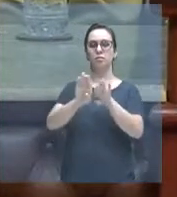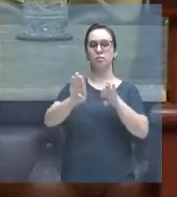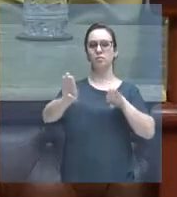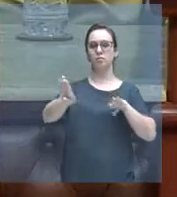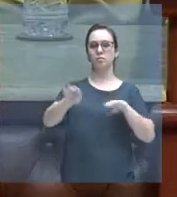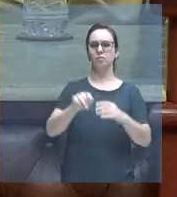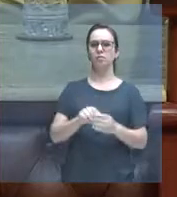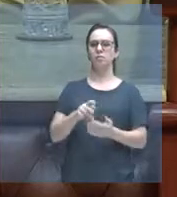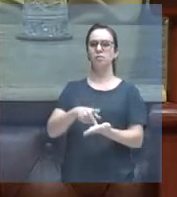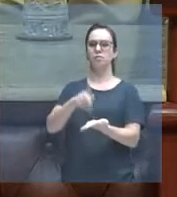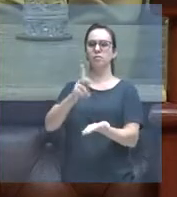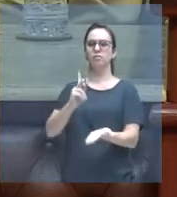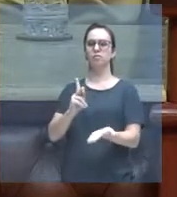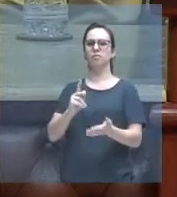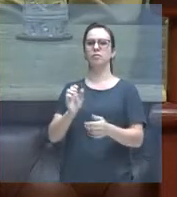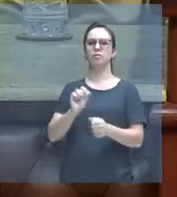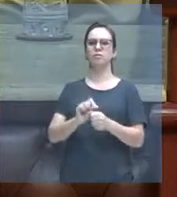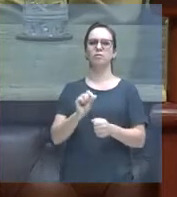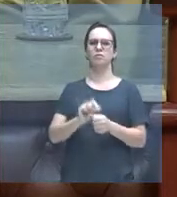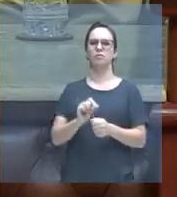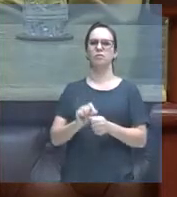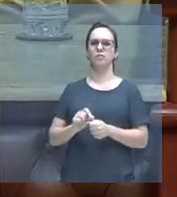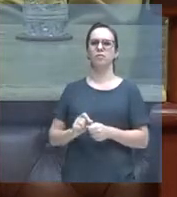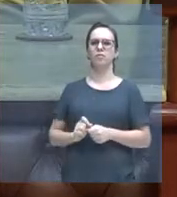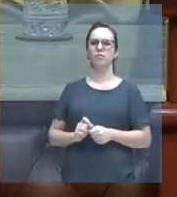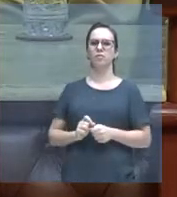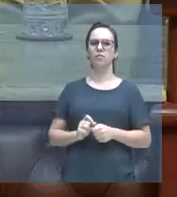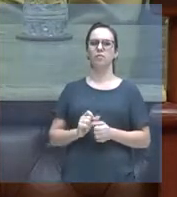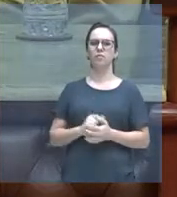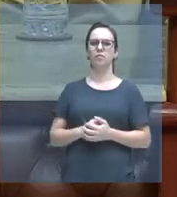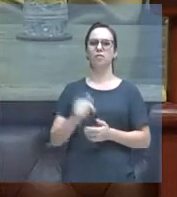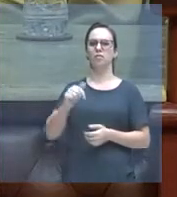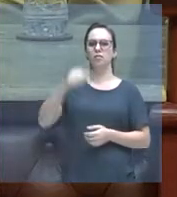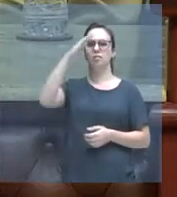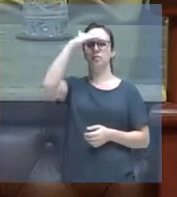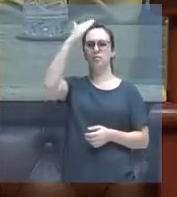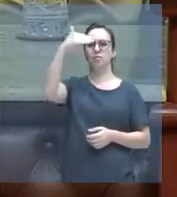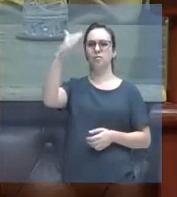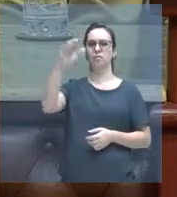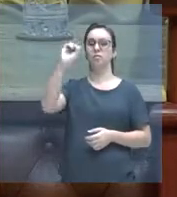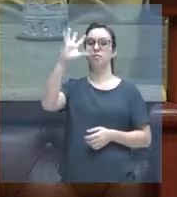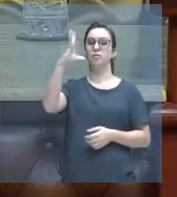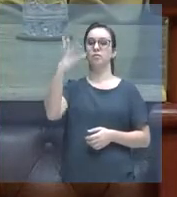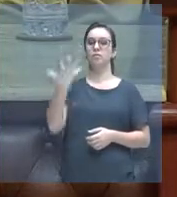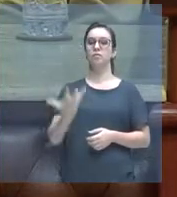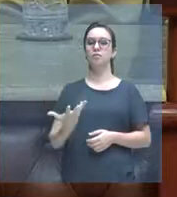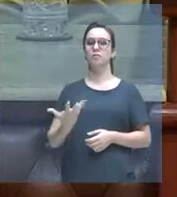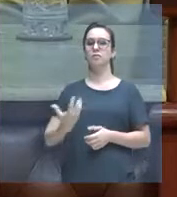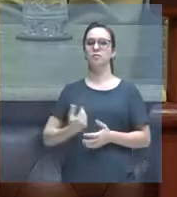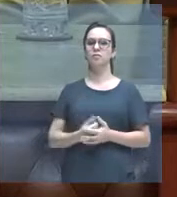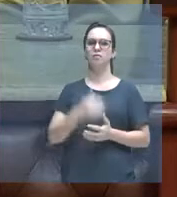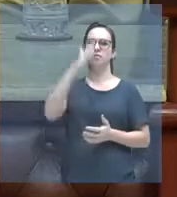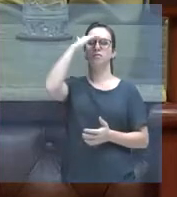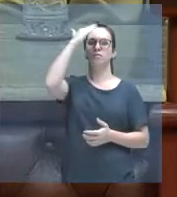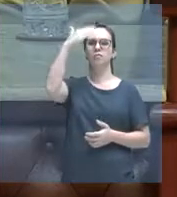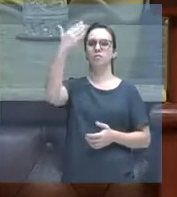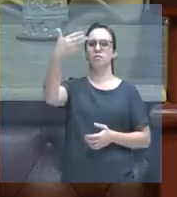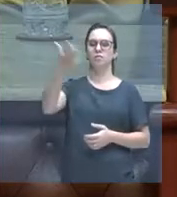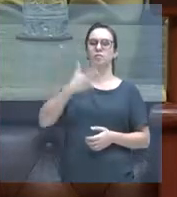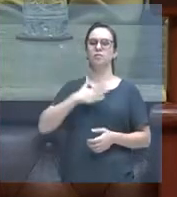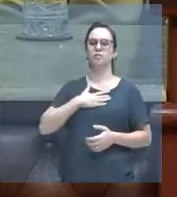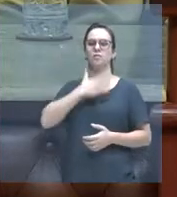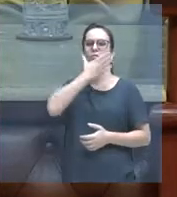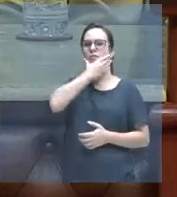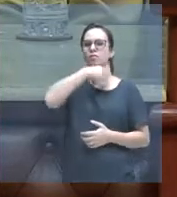participaram e fizeram esta homenagem ser o que é, né? A homenagem ao meu pai, ao João